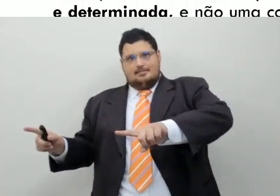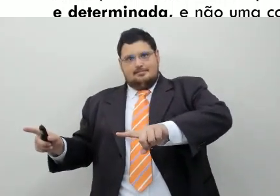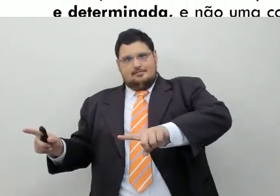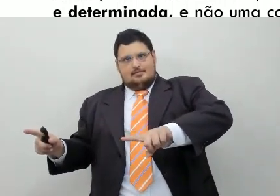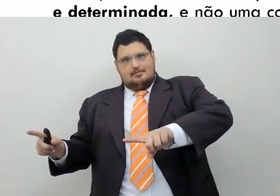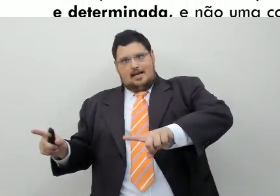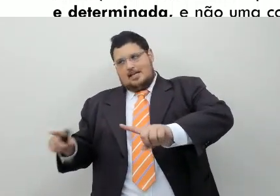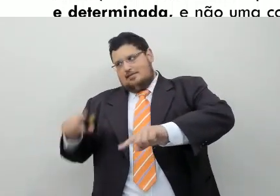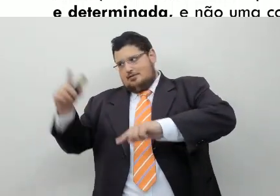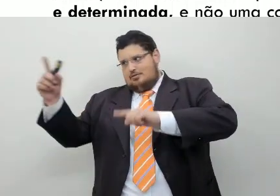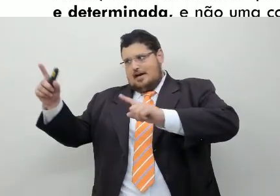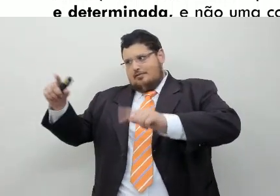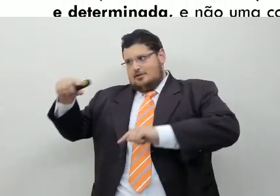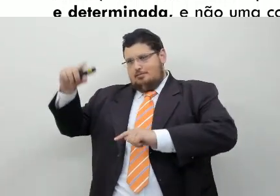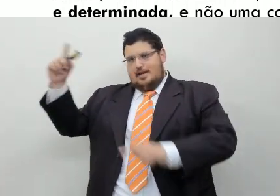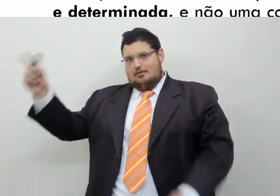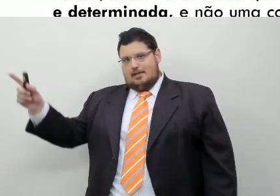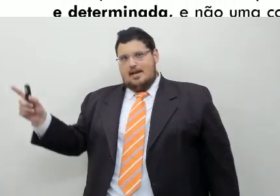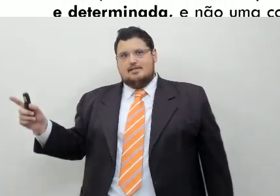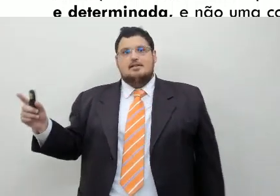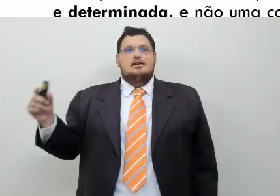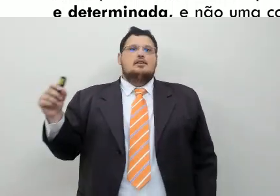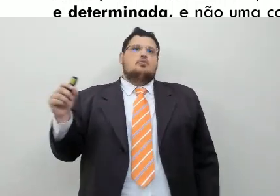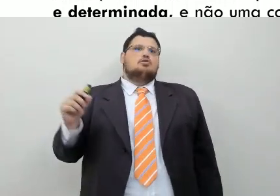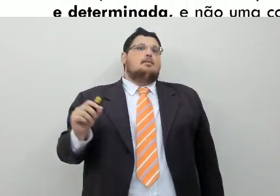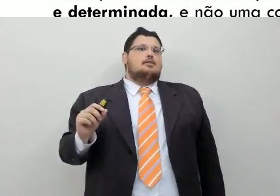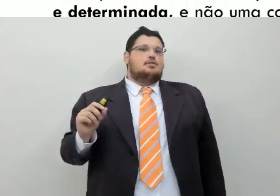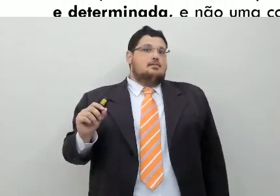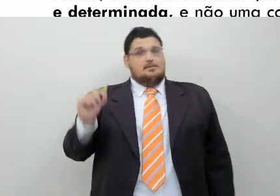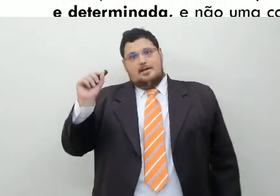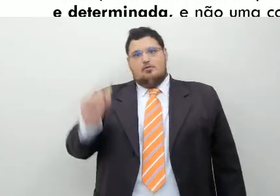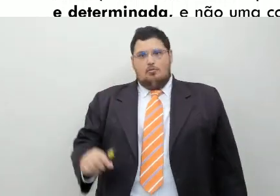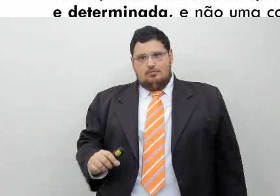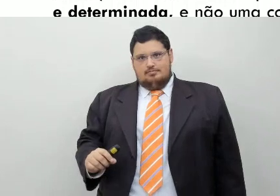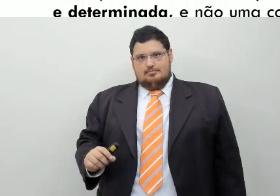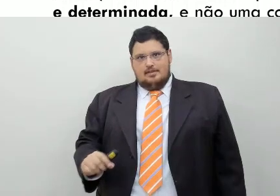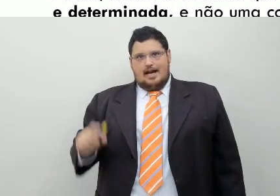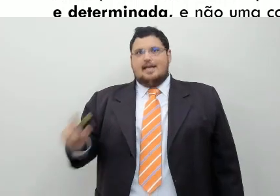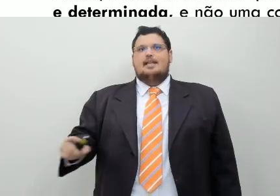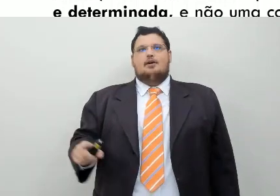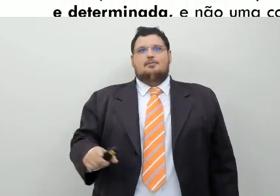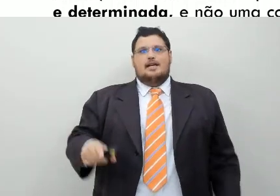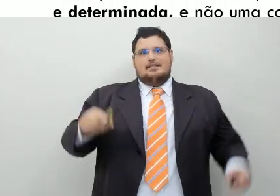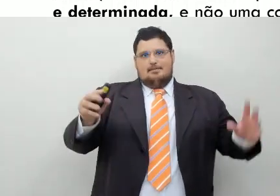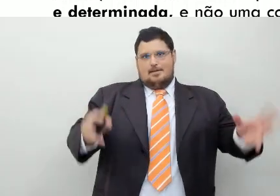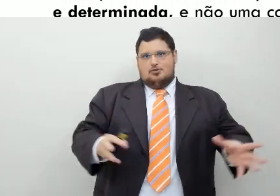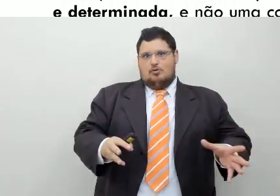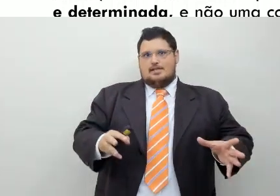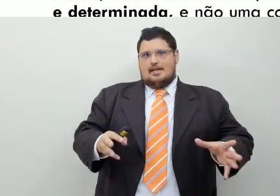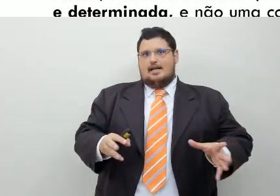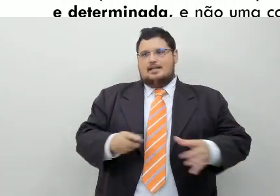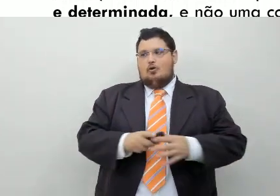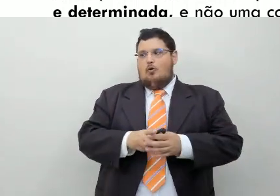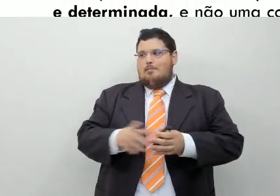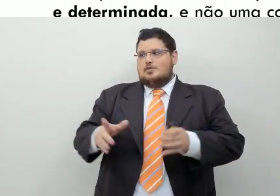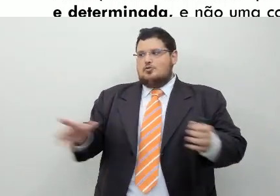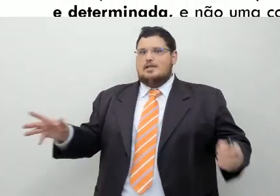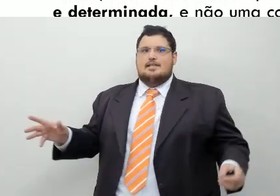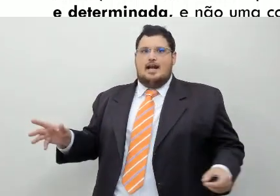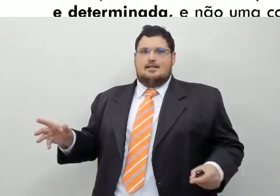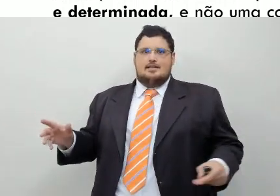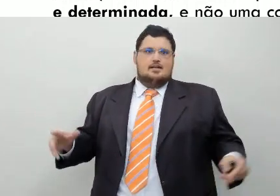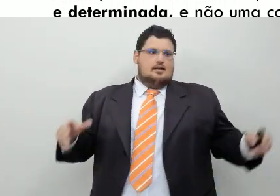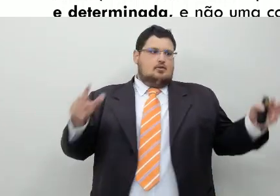crimes. Tá? A gente vai estudar, provavelmente, no penal 3, os chamados crimes de perigo comum. Aqui não, tem que ser uma pessoa certa ou